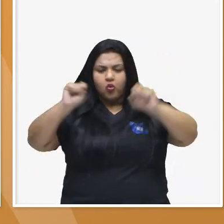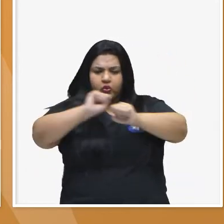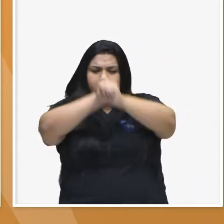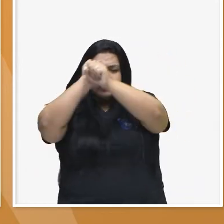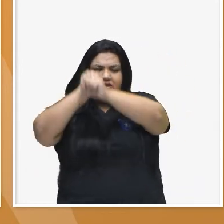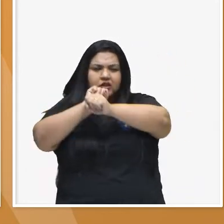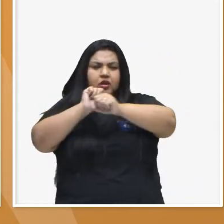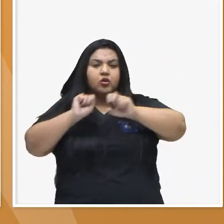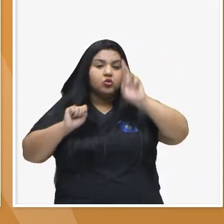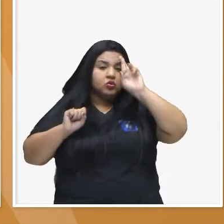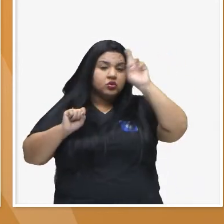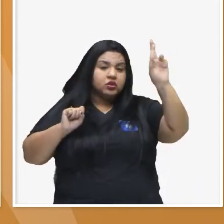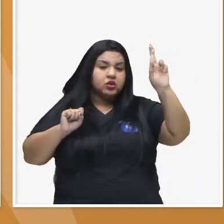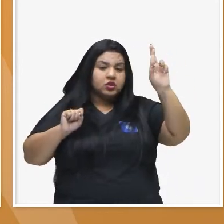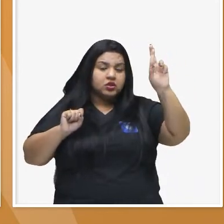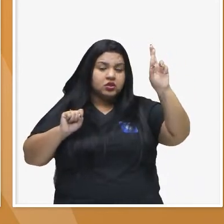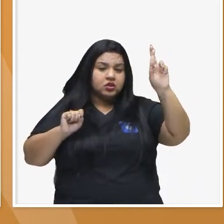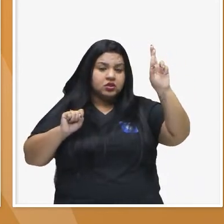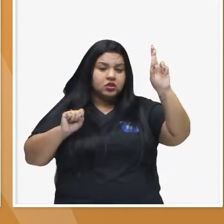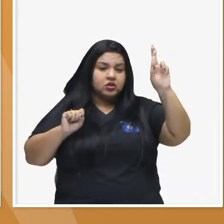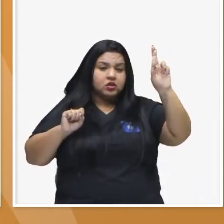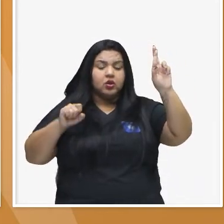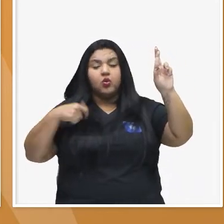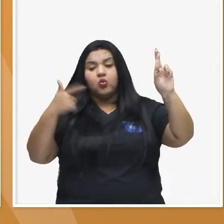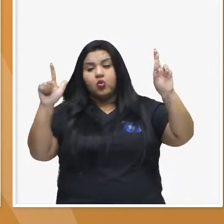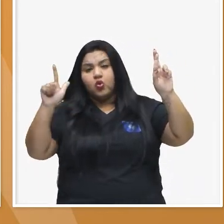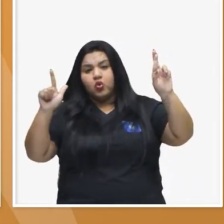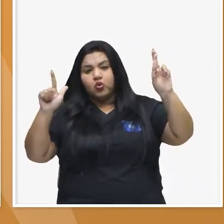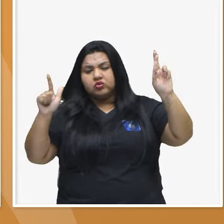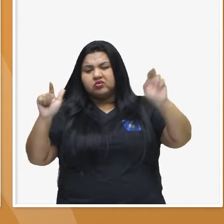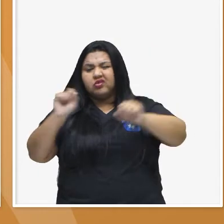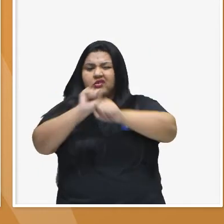Um é o senhor, o outro é o escravo.